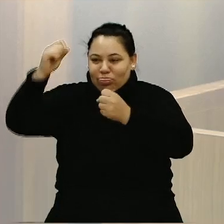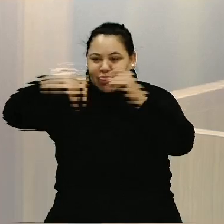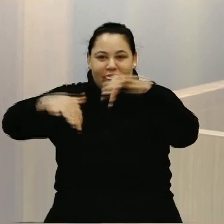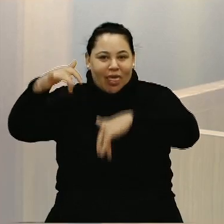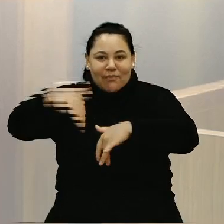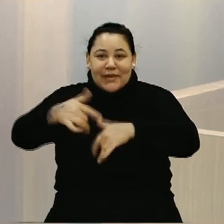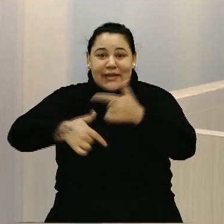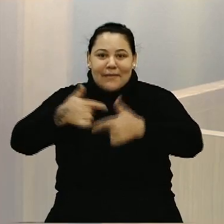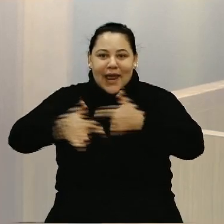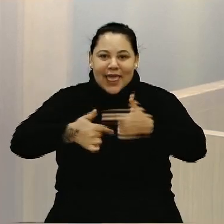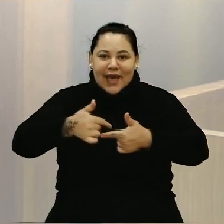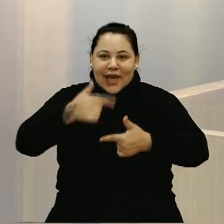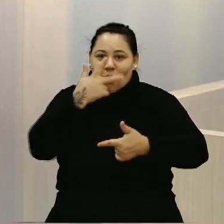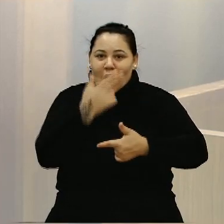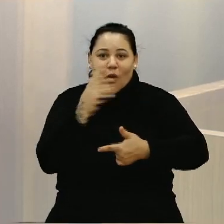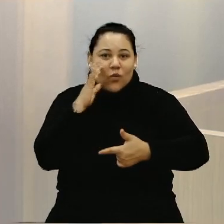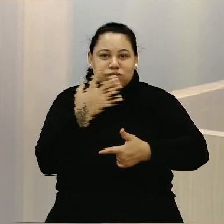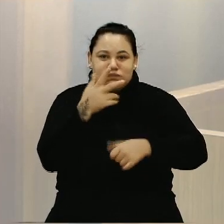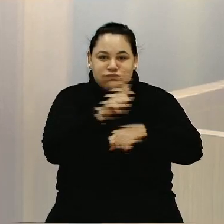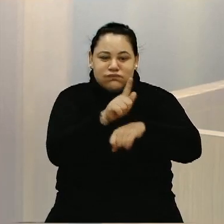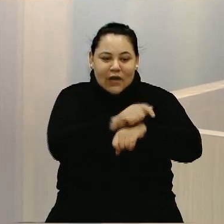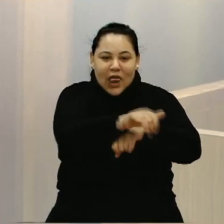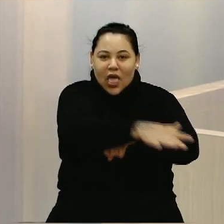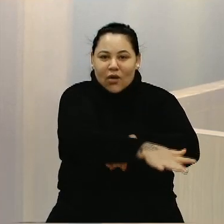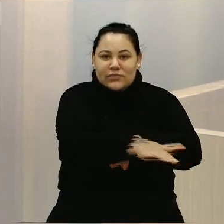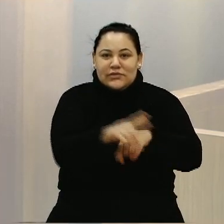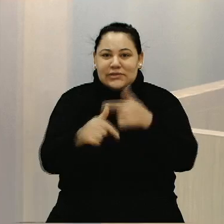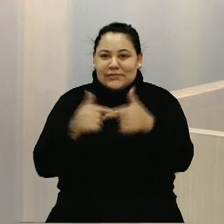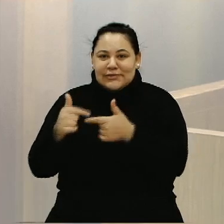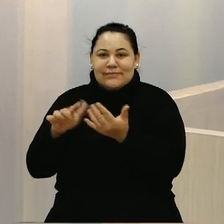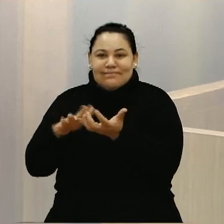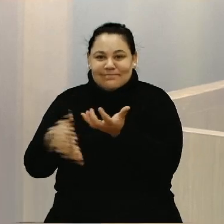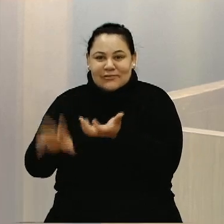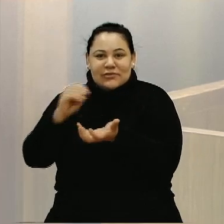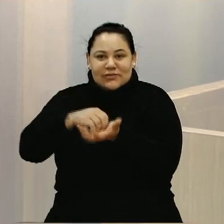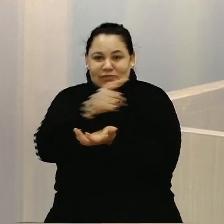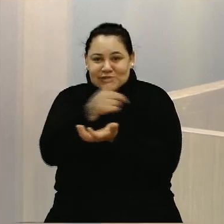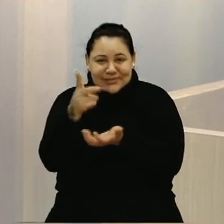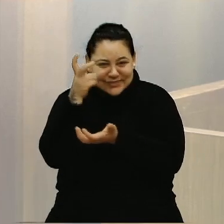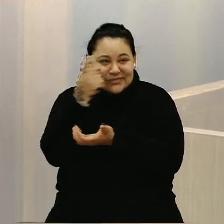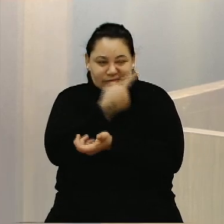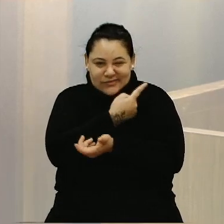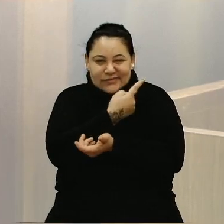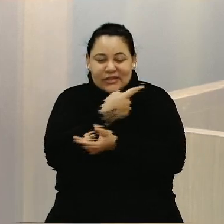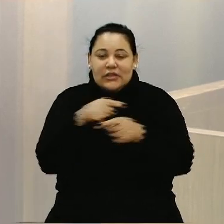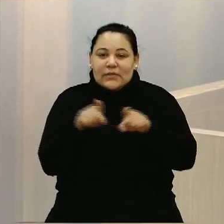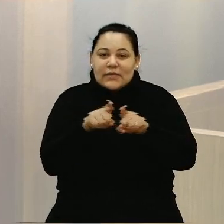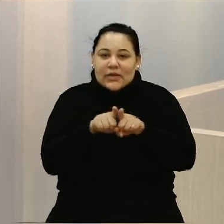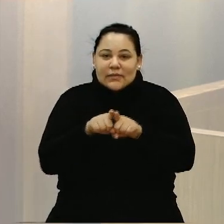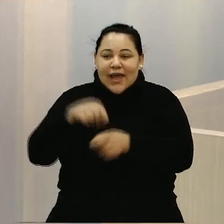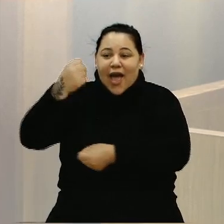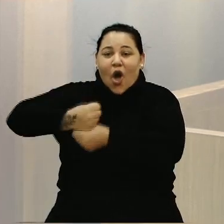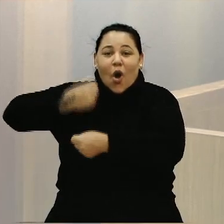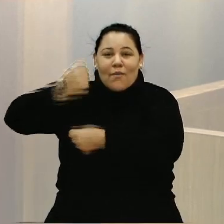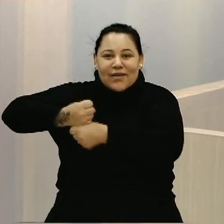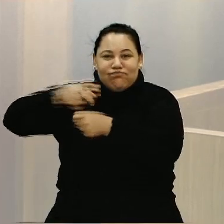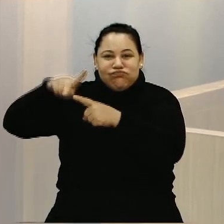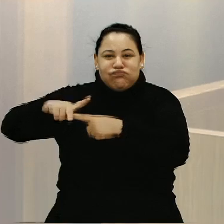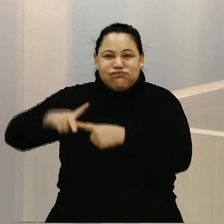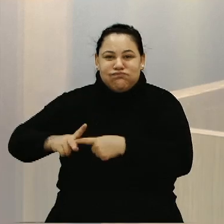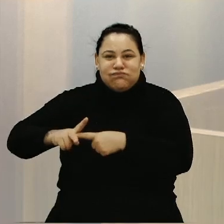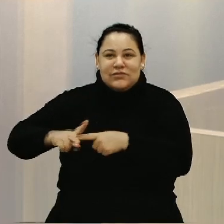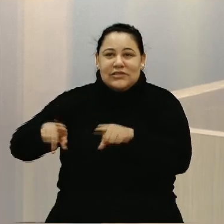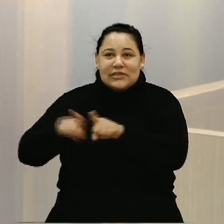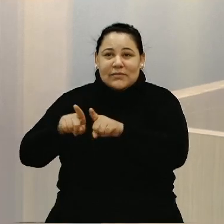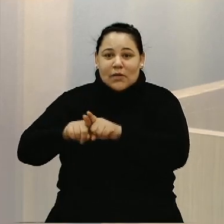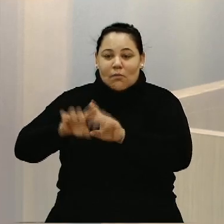gente trabalhou em Galópolis, que a gente trabalhou na Codeca, como os senhores puderam perceber, e também para reformas dos quartéis, né? Talvez hoje o nosso quartel que precisa